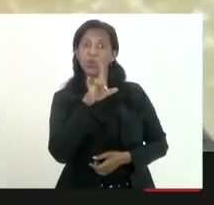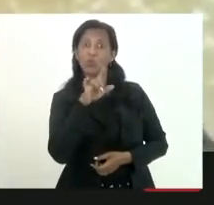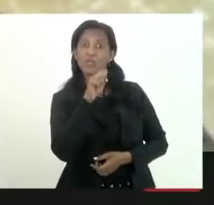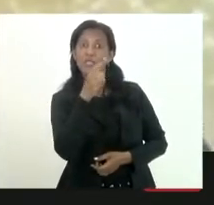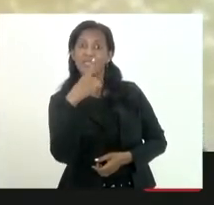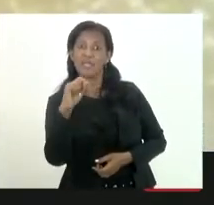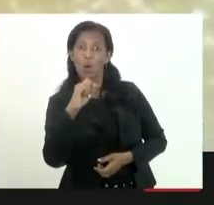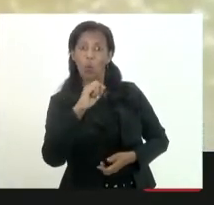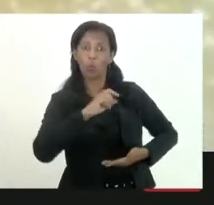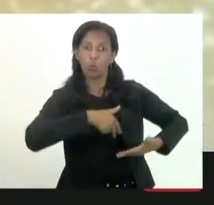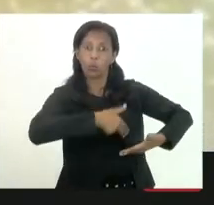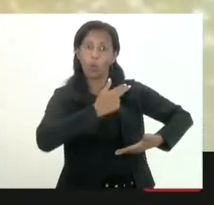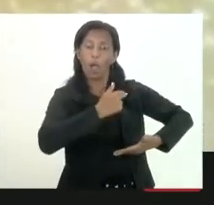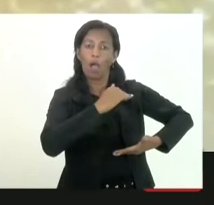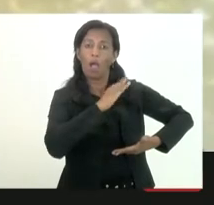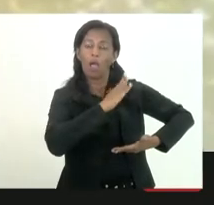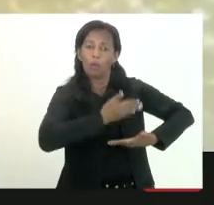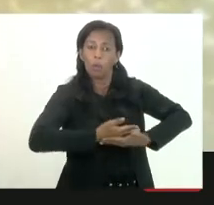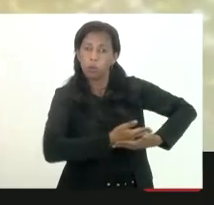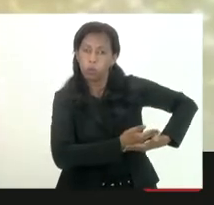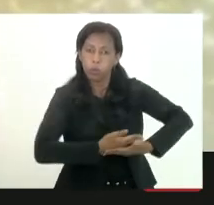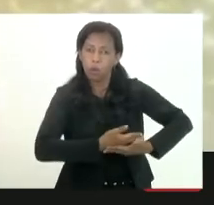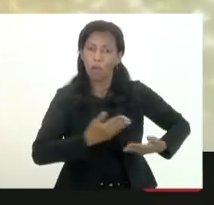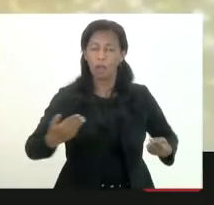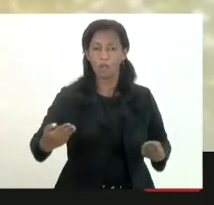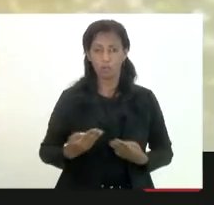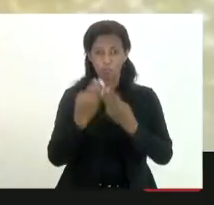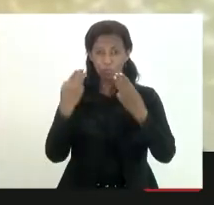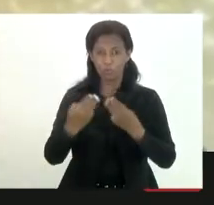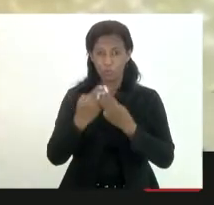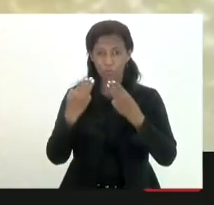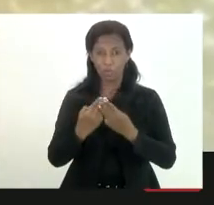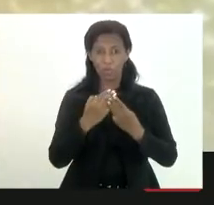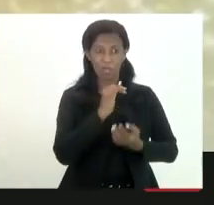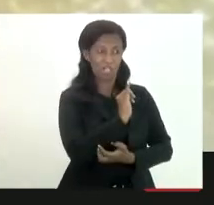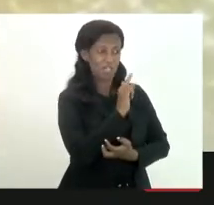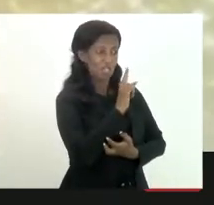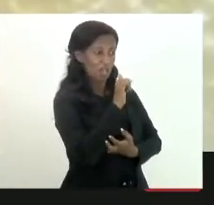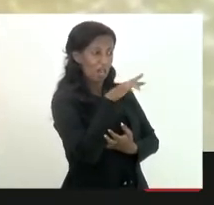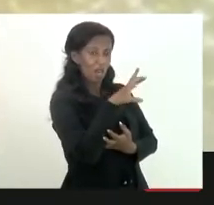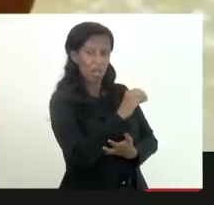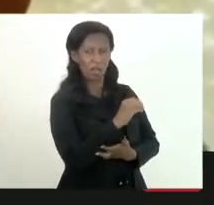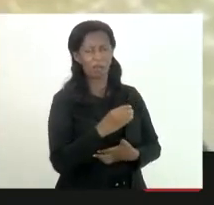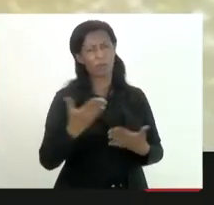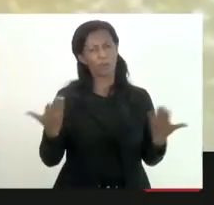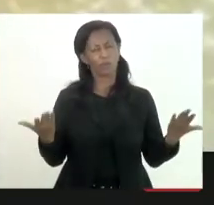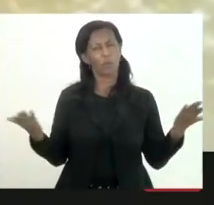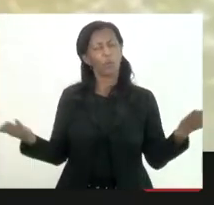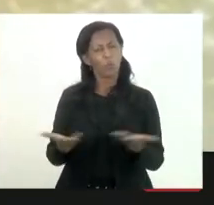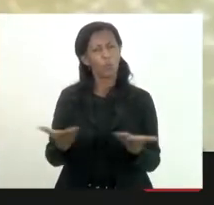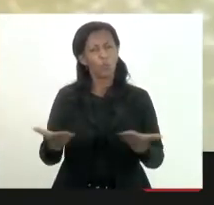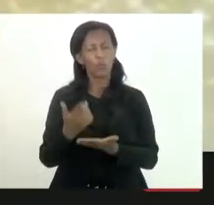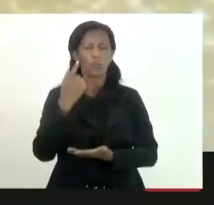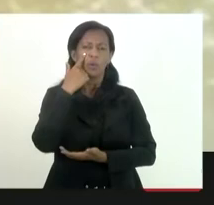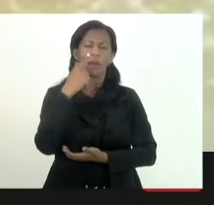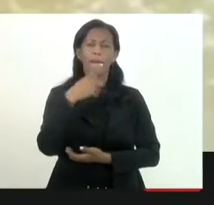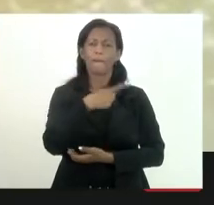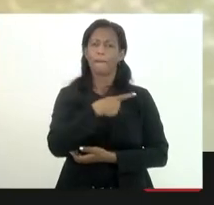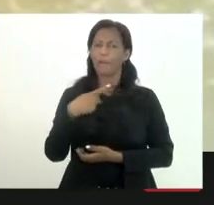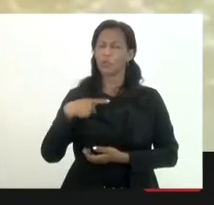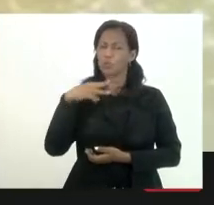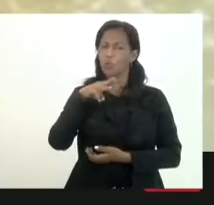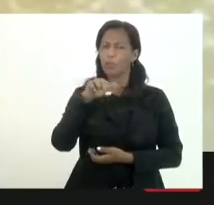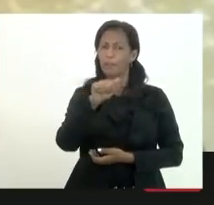os islâmicos. Então, eu diria que hoje, né, eu gostei muito do que o pastor Manuel